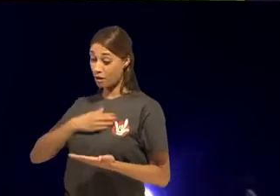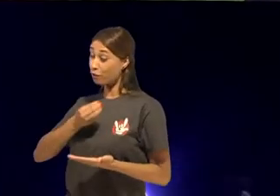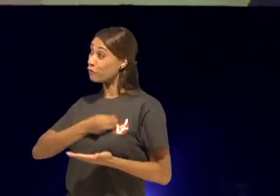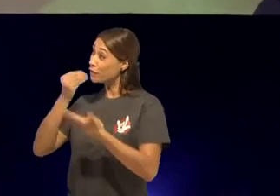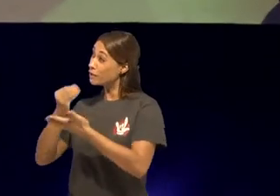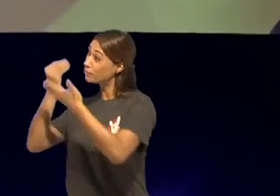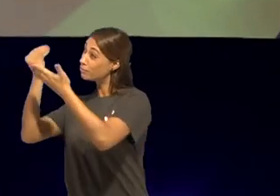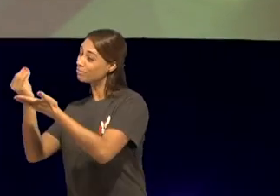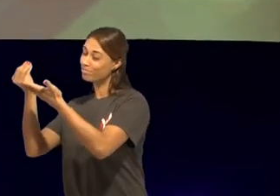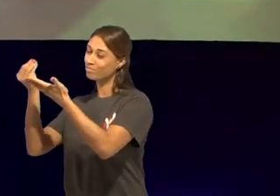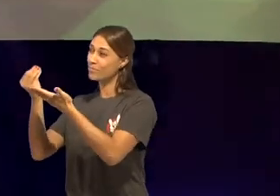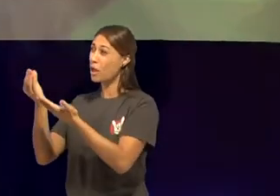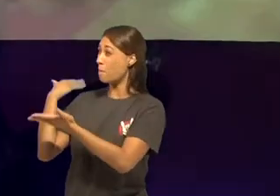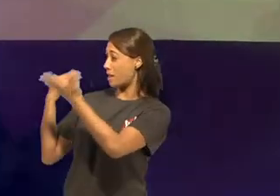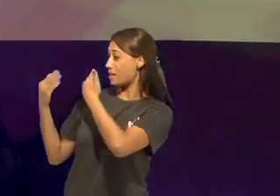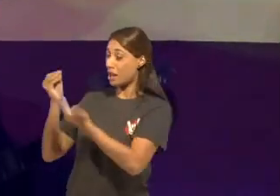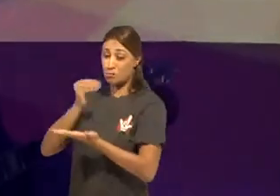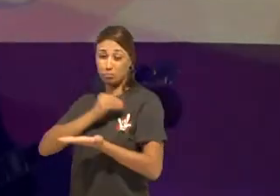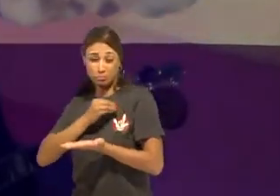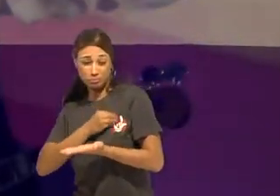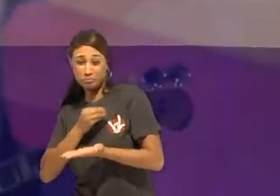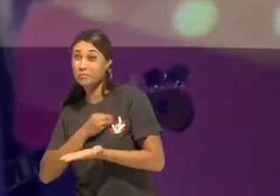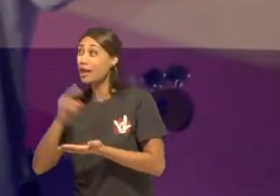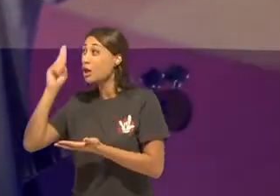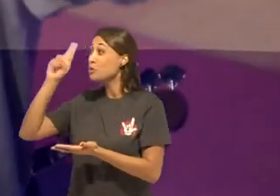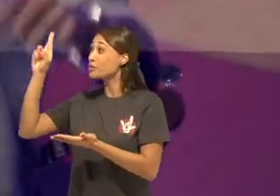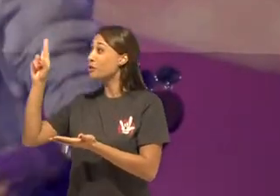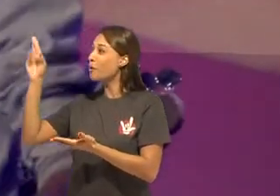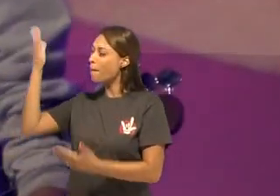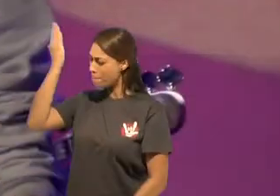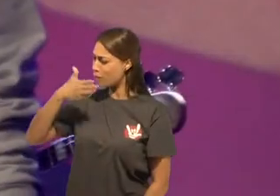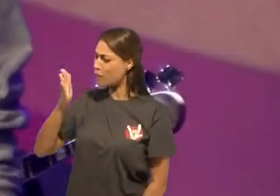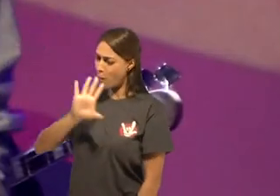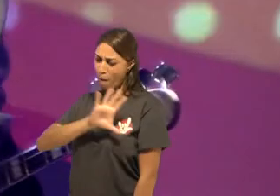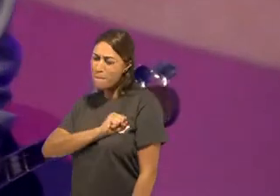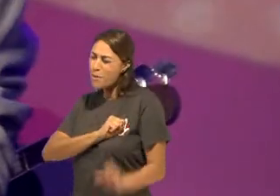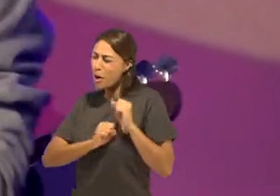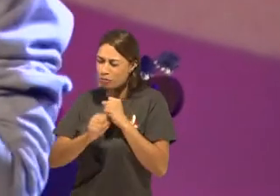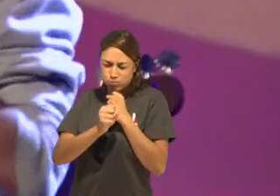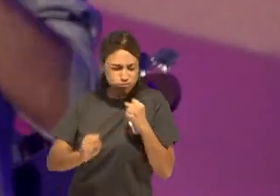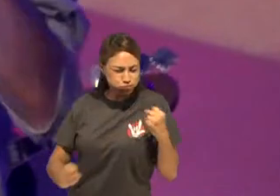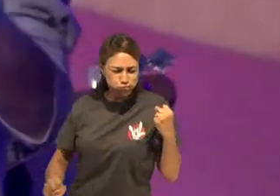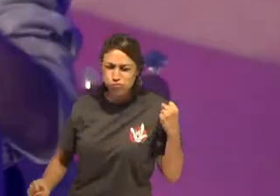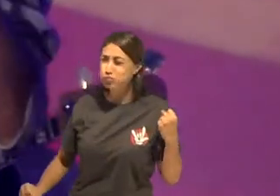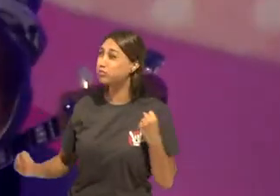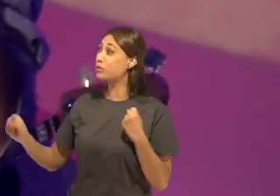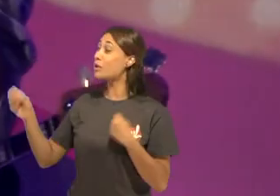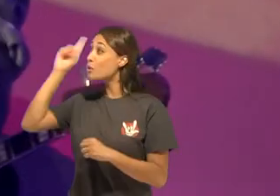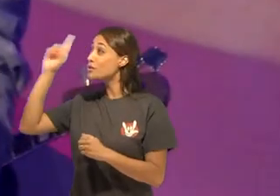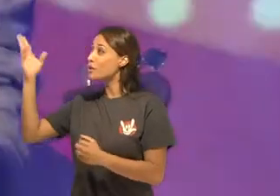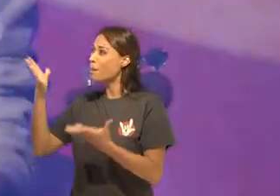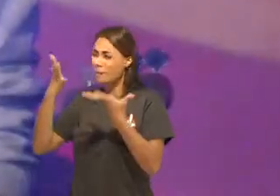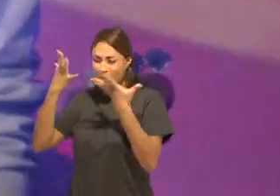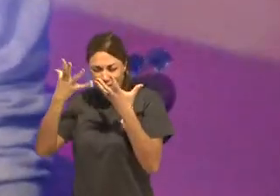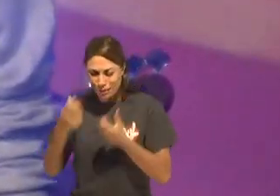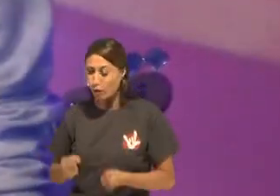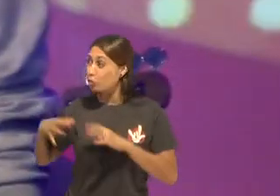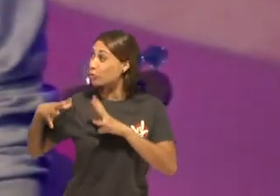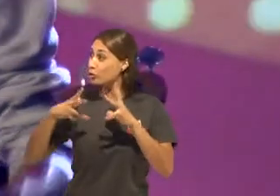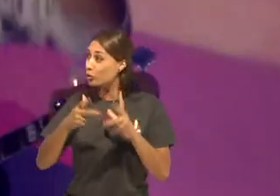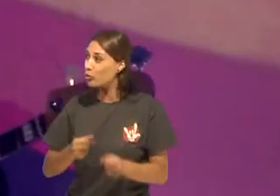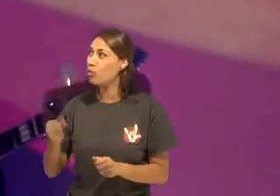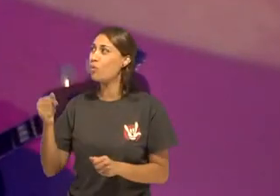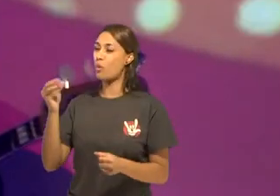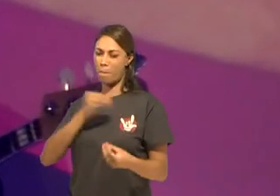decidi por ti, para ti. Quando ainda eu era um pecador, me provaste teu imenso amor. Se me deste tudo, sendo eu ímpio, imagine agora que sou